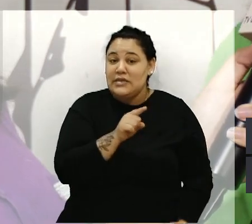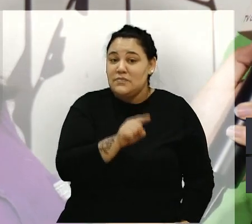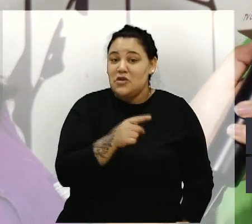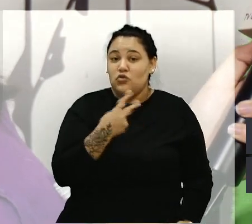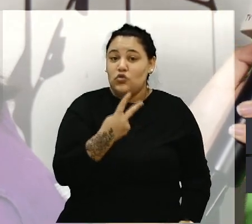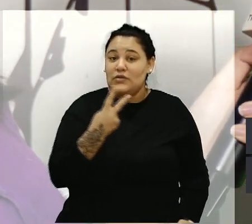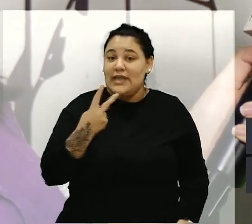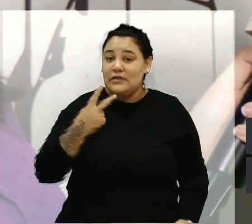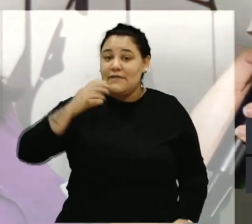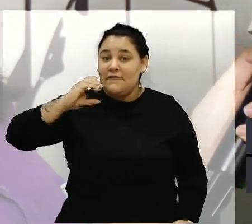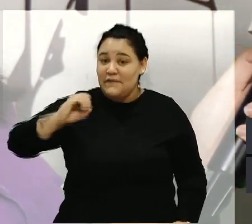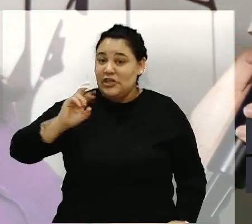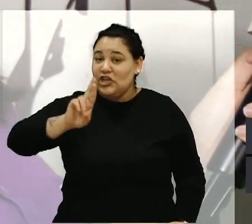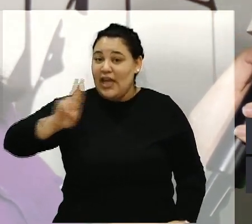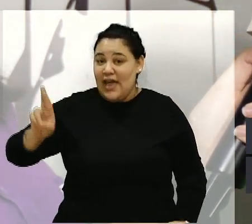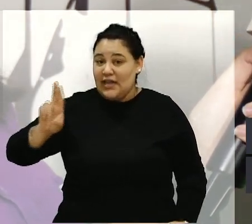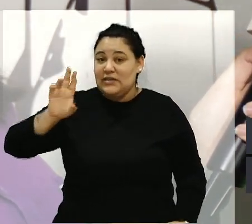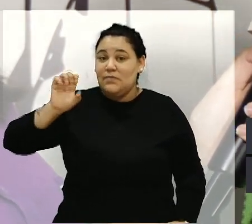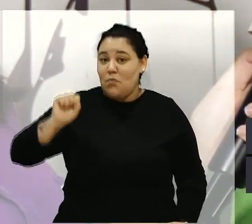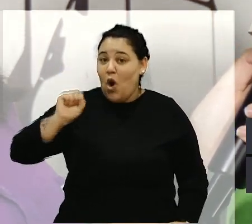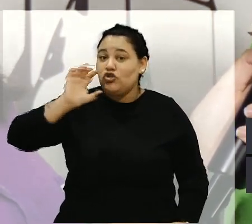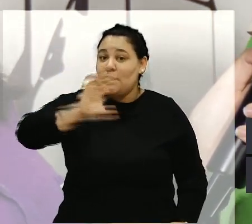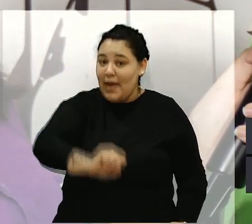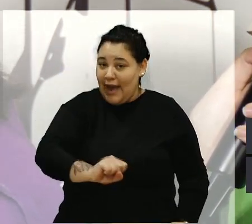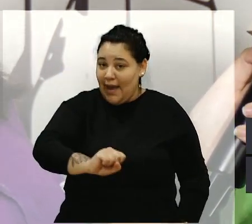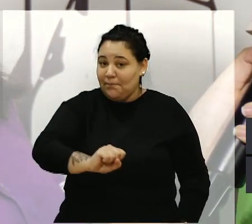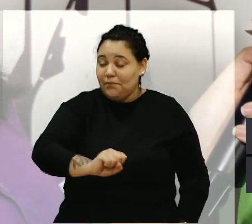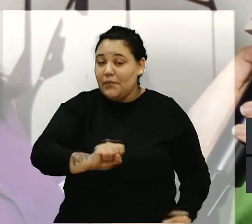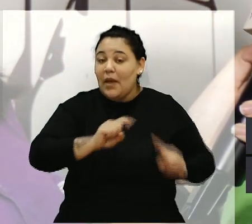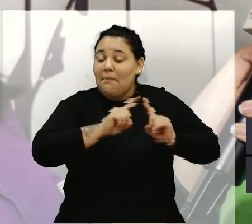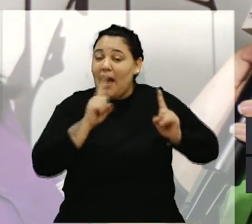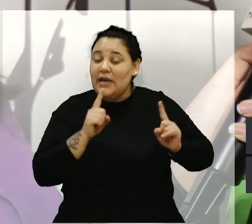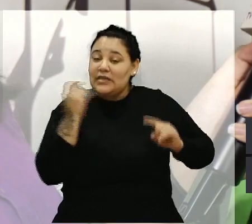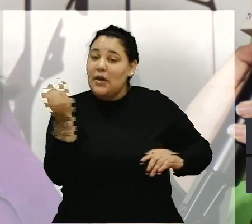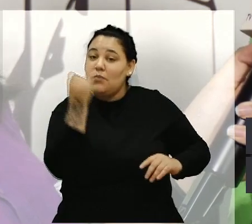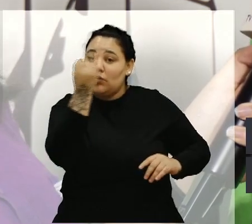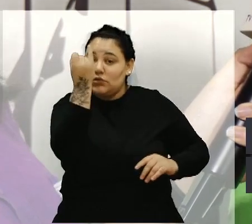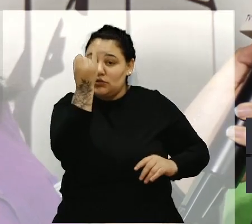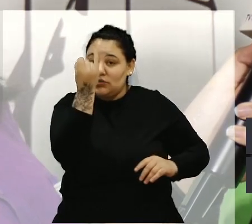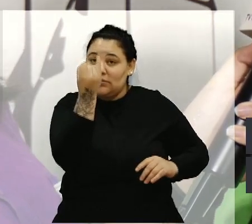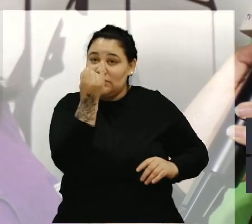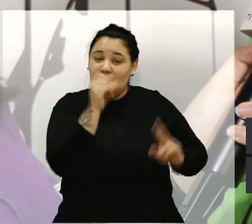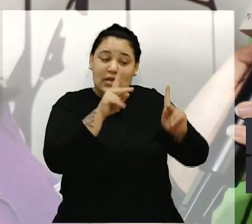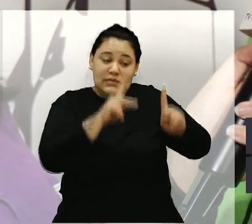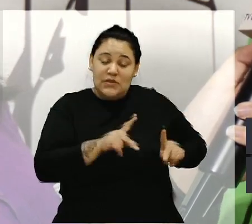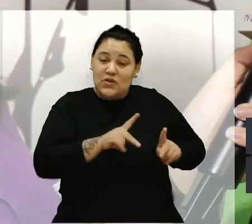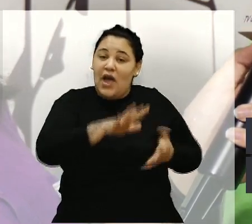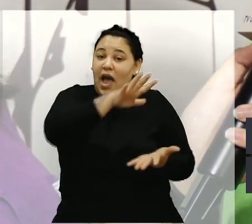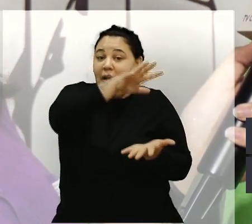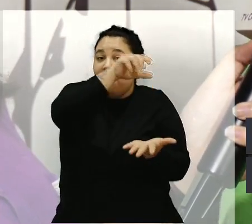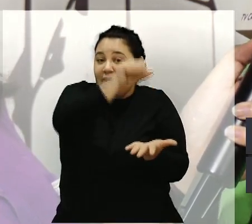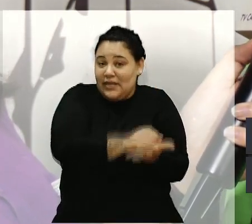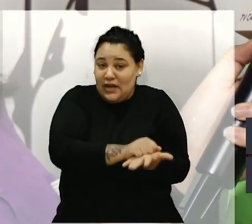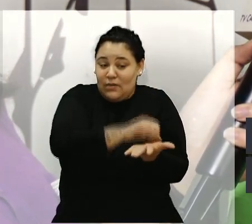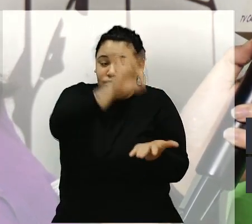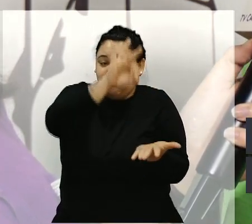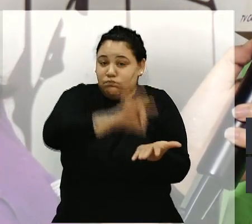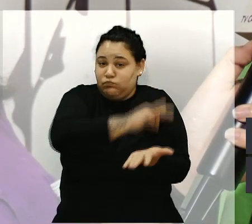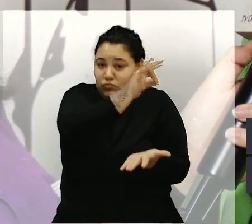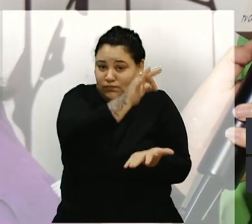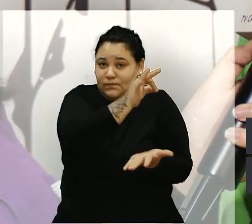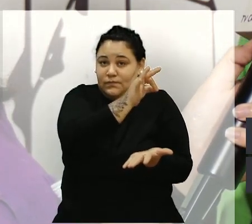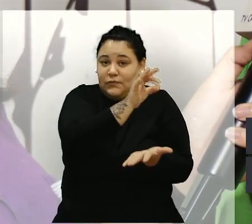6.220, mas é importante que as pessoas se credenciem